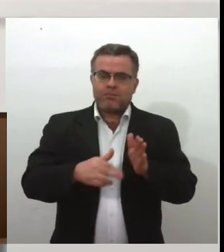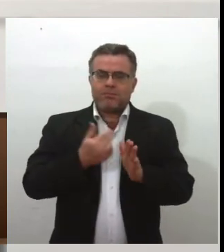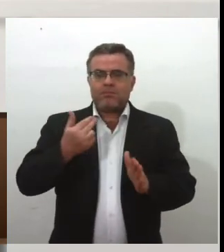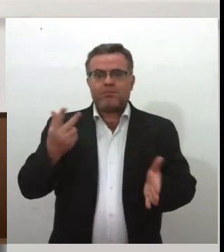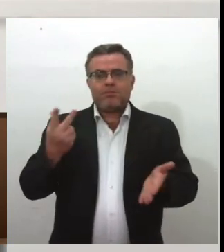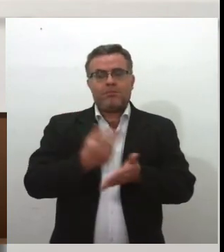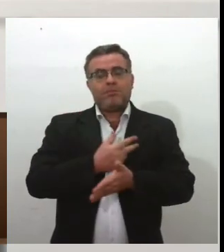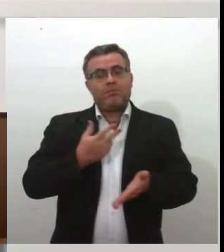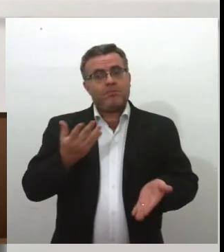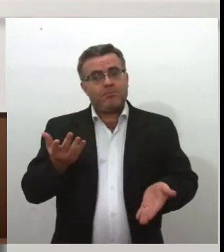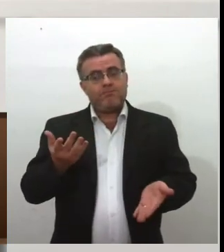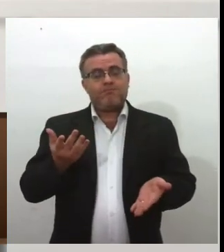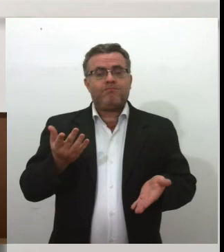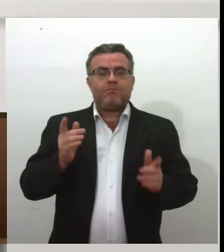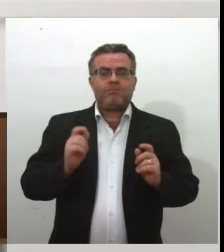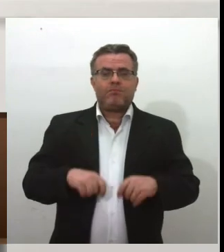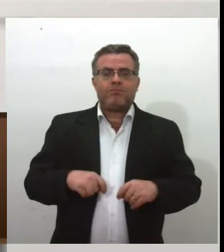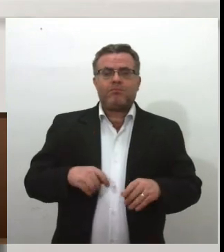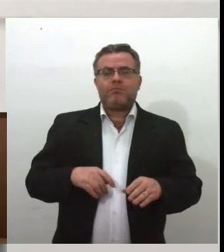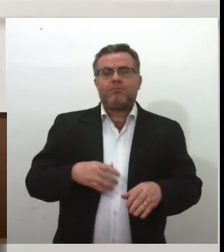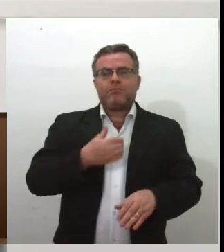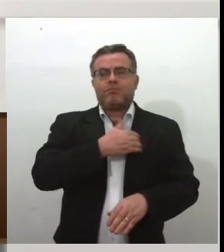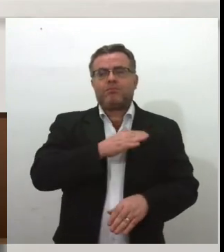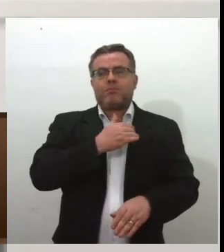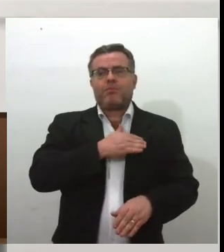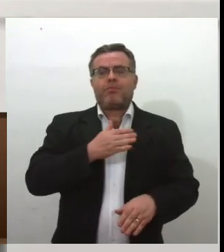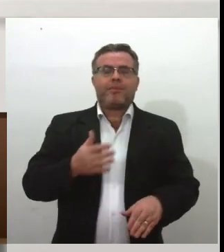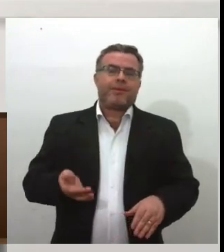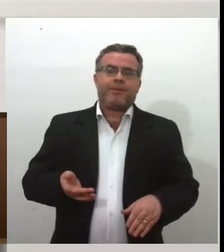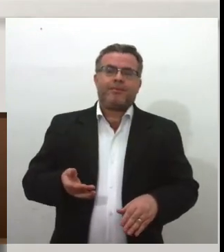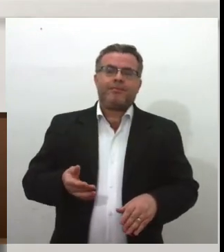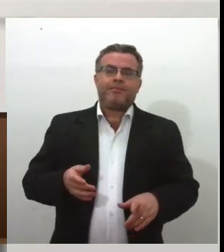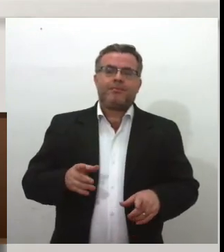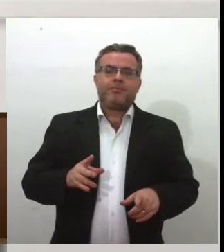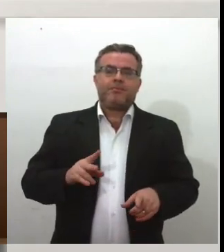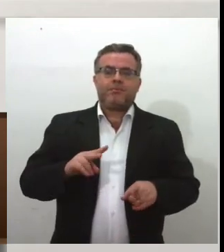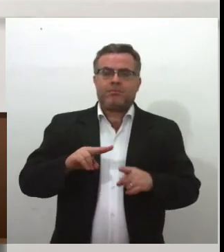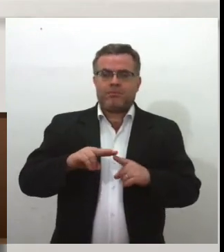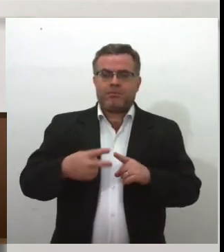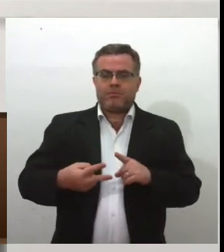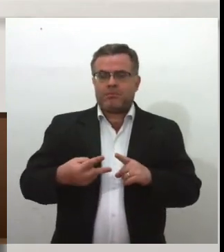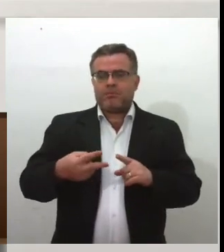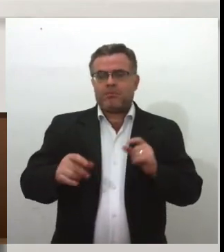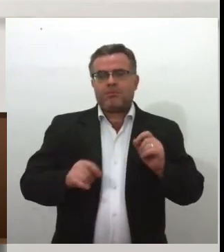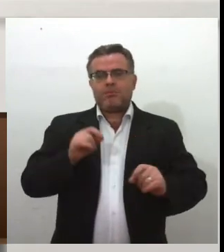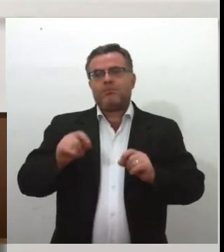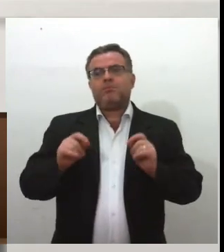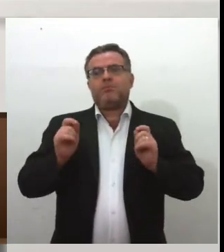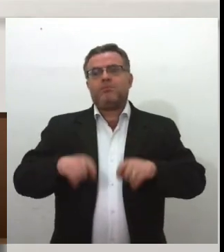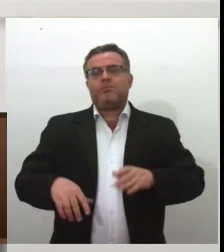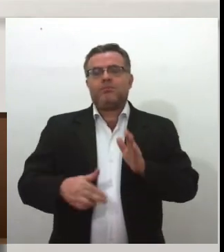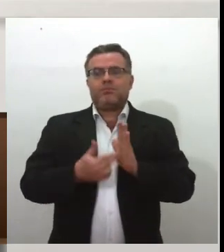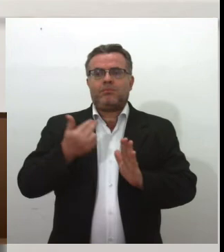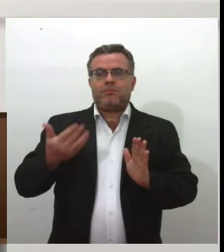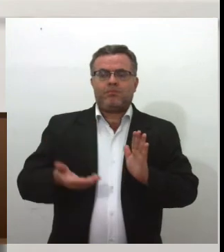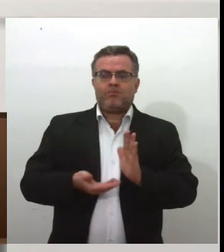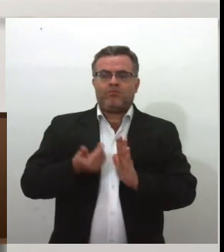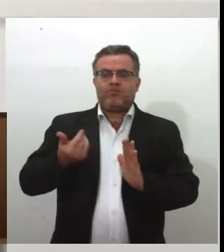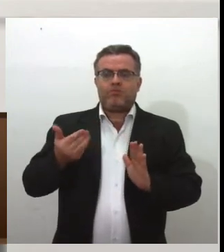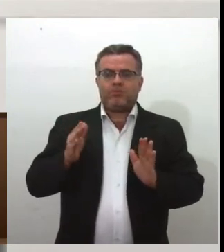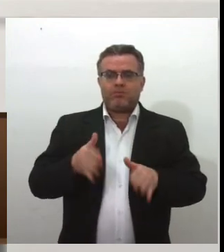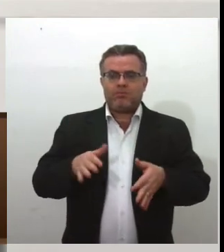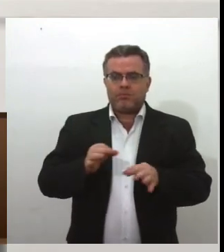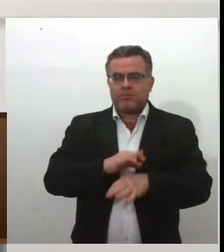que cria esse estigma de que a pessoa que fez a cirurgia de próstata e retirou a próstata, ela não é